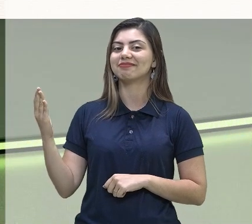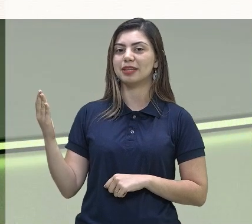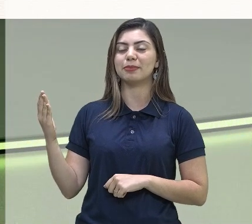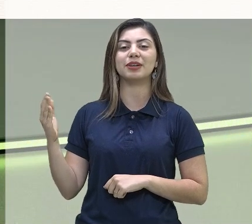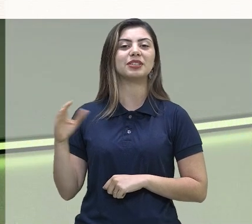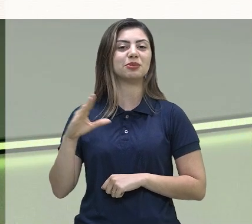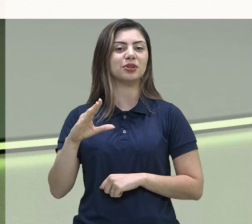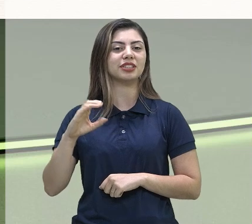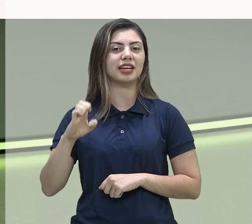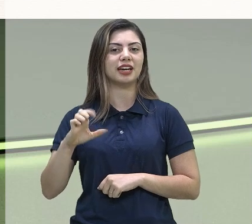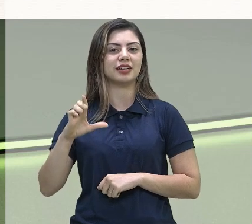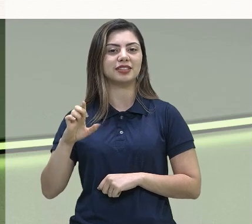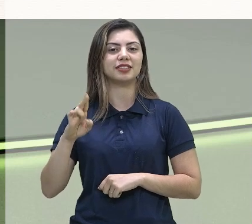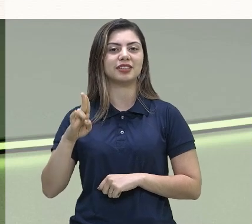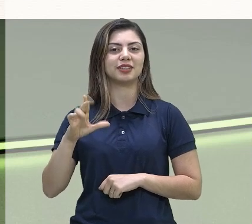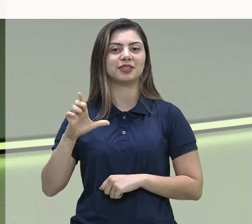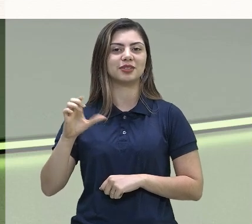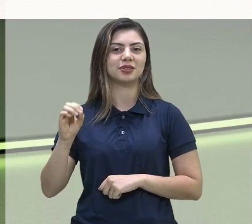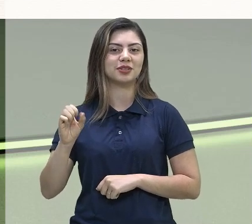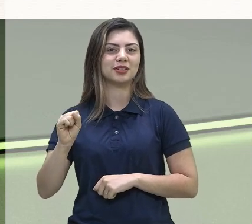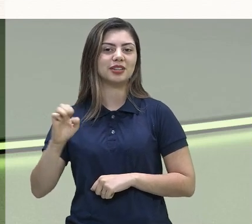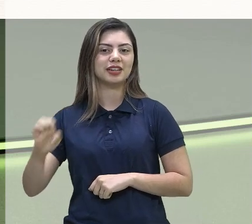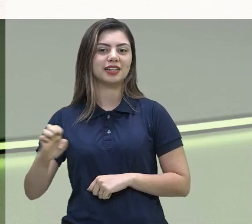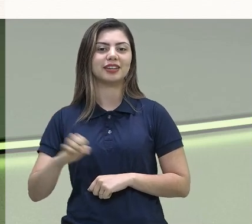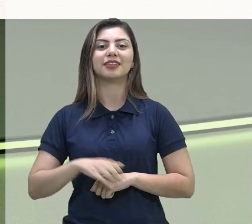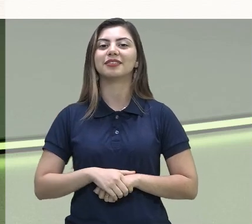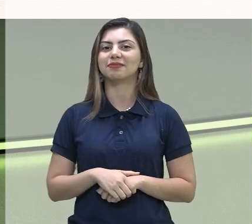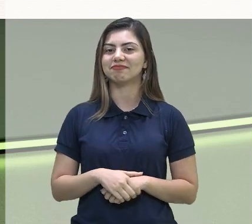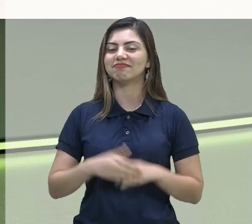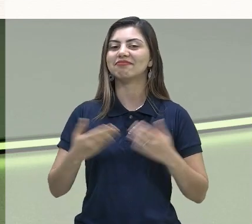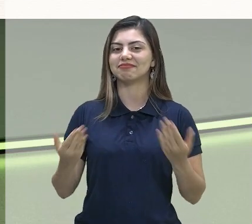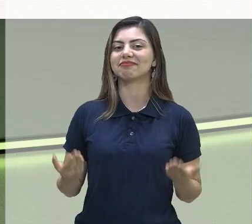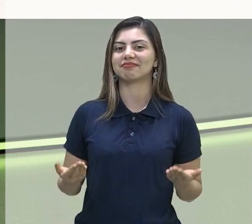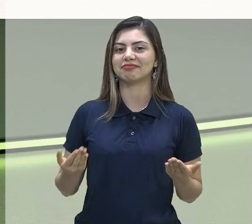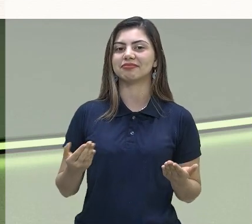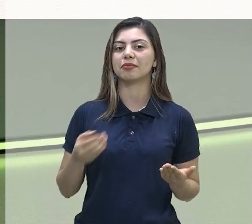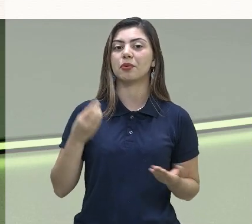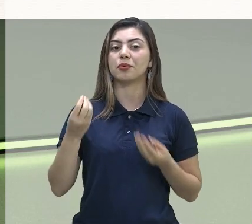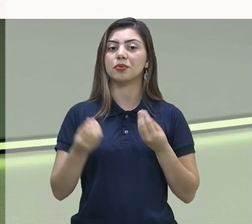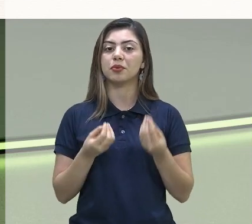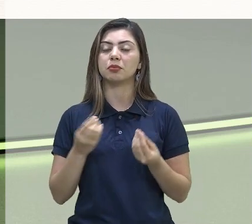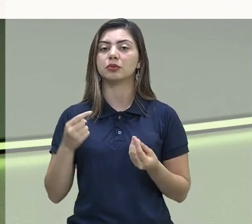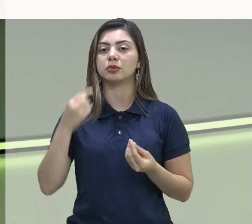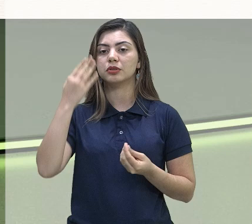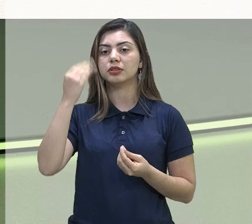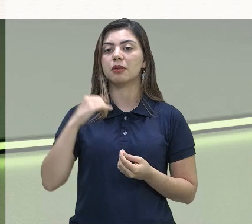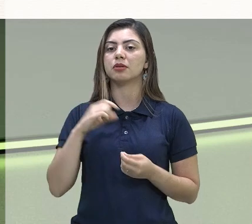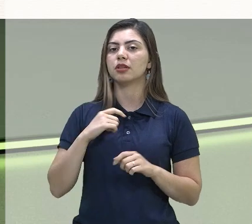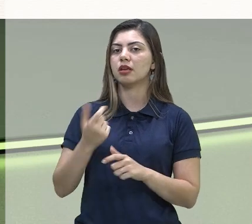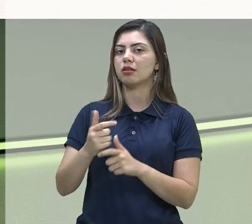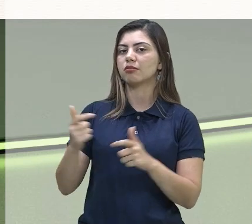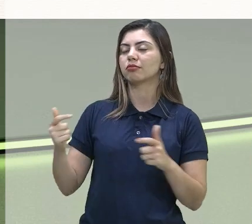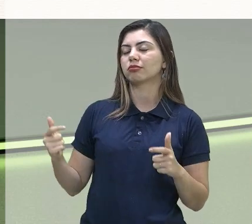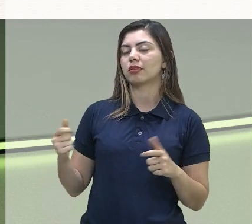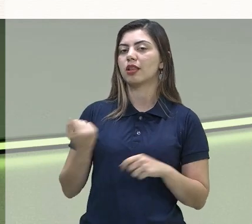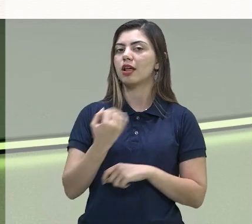O que é a celulose? A celulose é um polissacarídeo mais abundante na natureza,